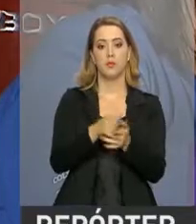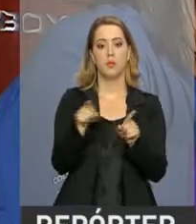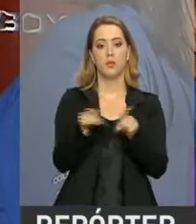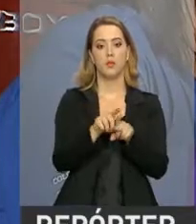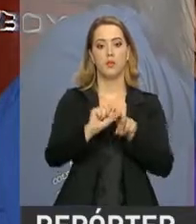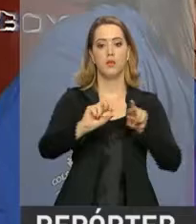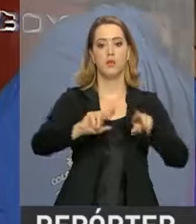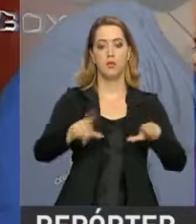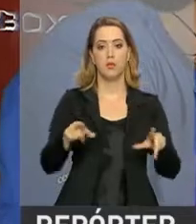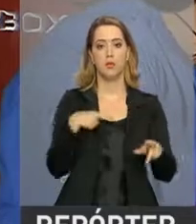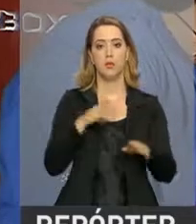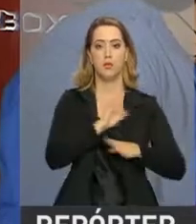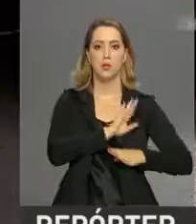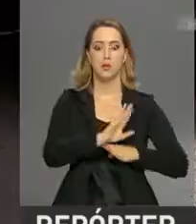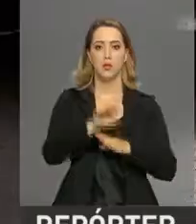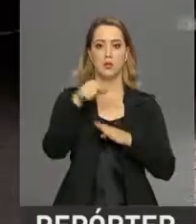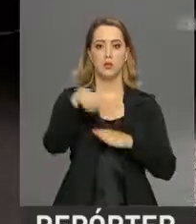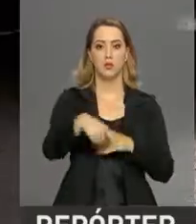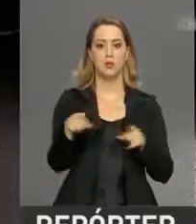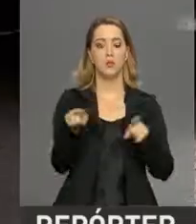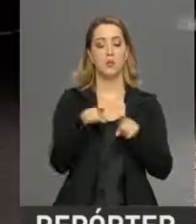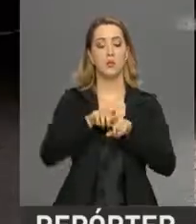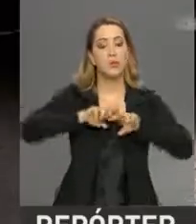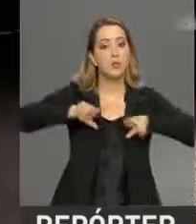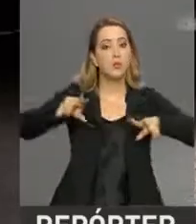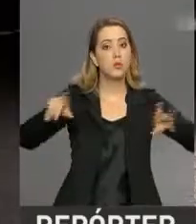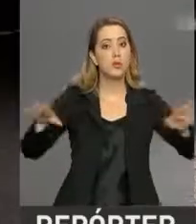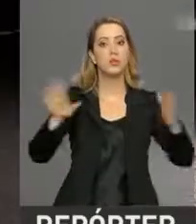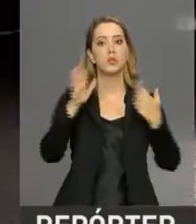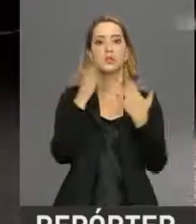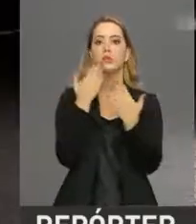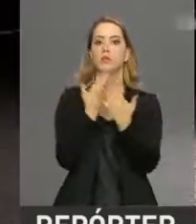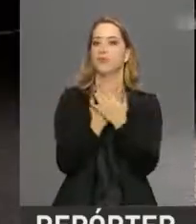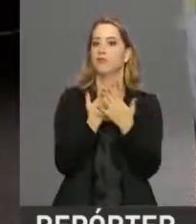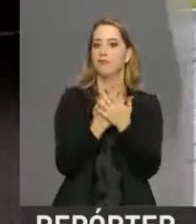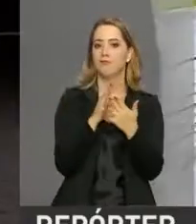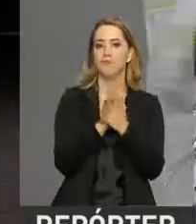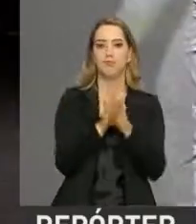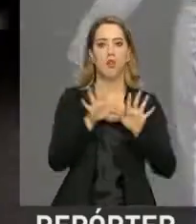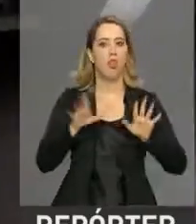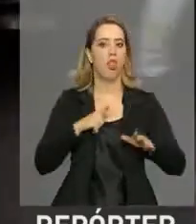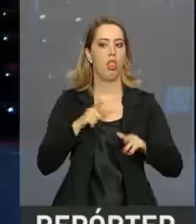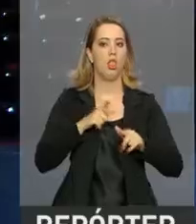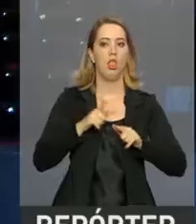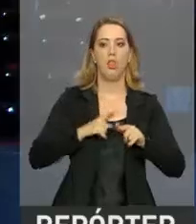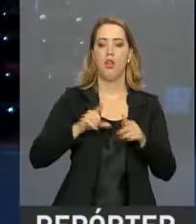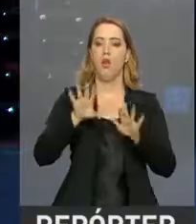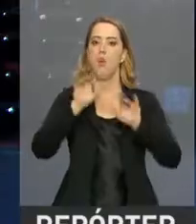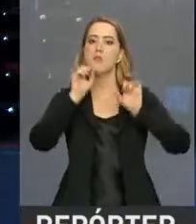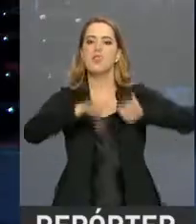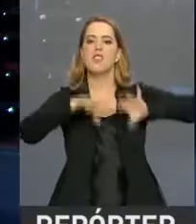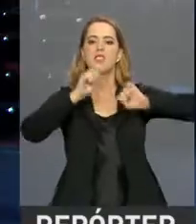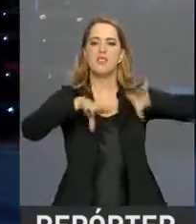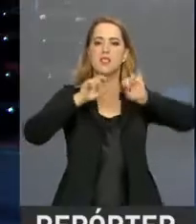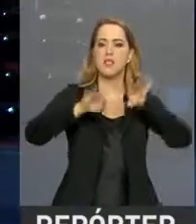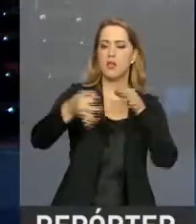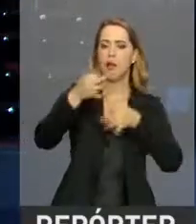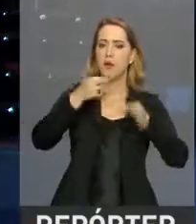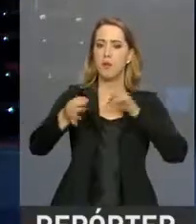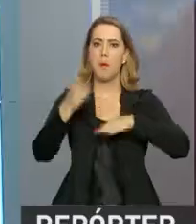últimos dias de preparação para o exame muitas escolas investem ao longe de dicas revisões e